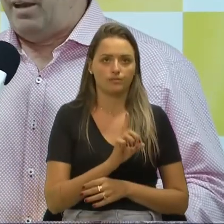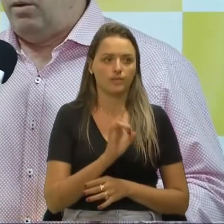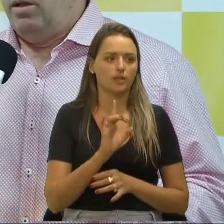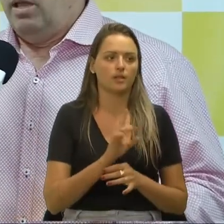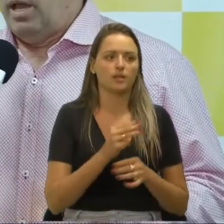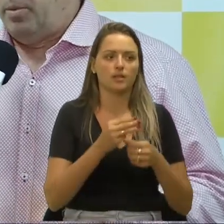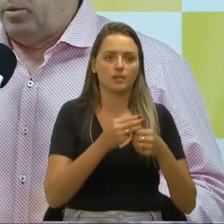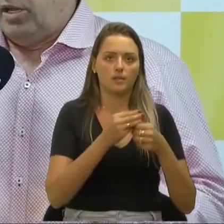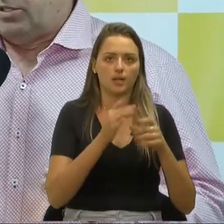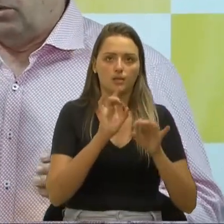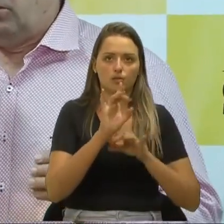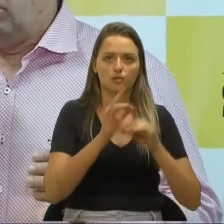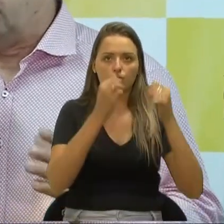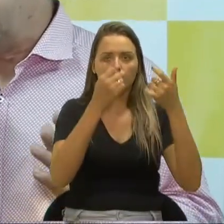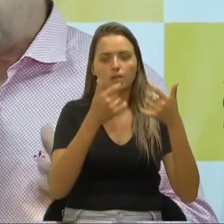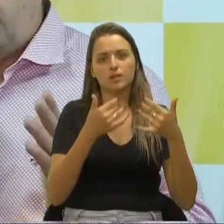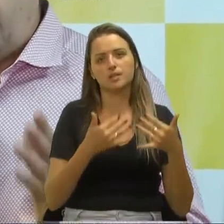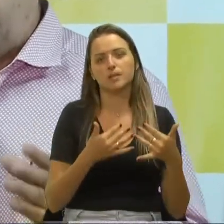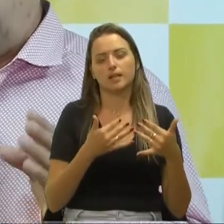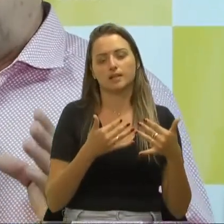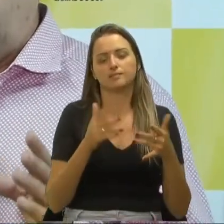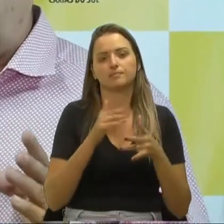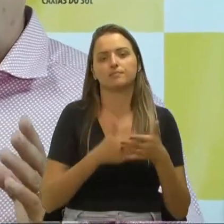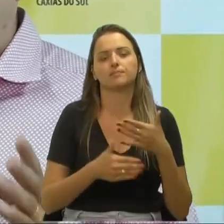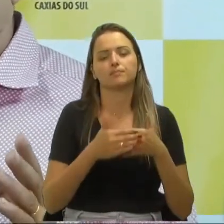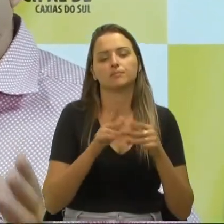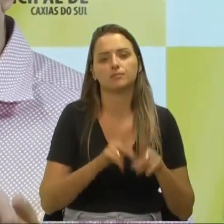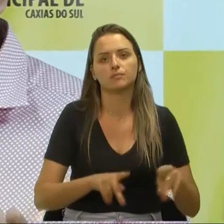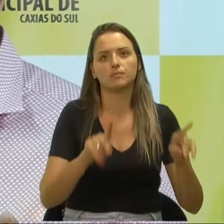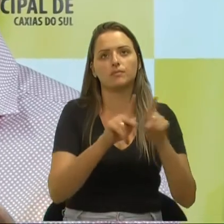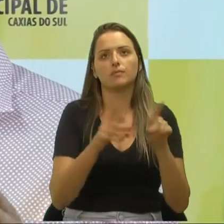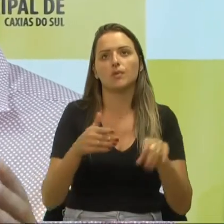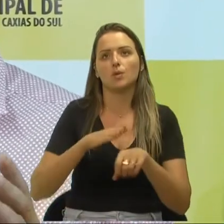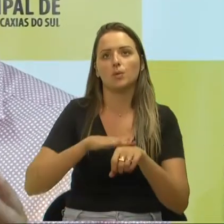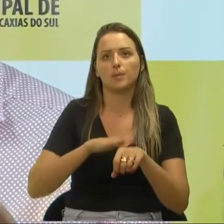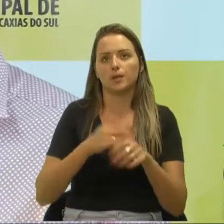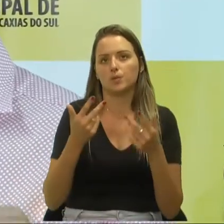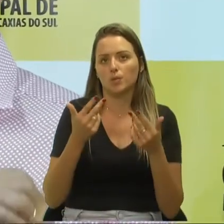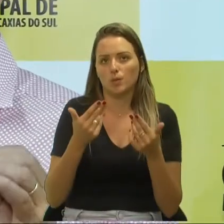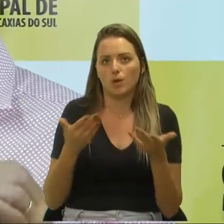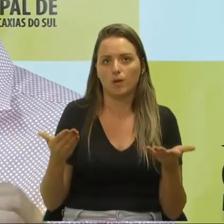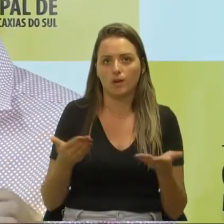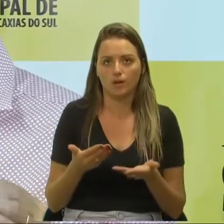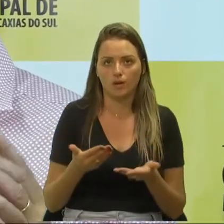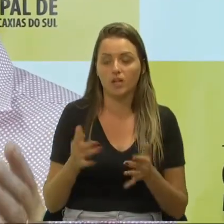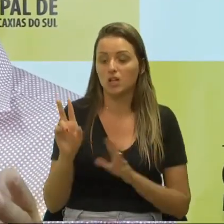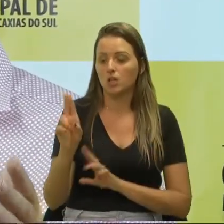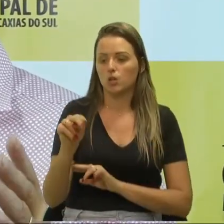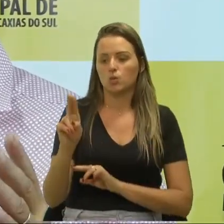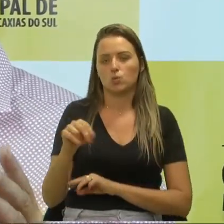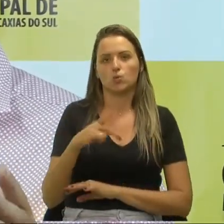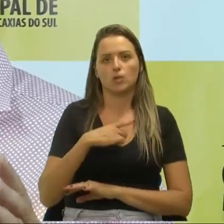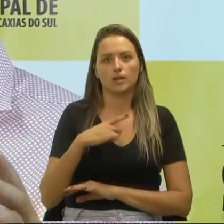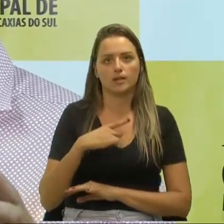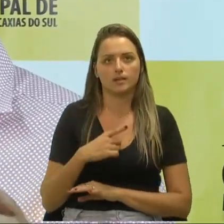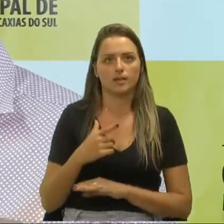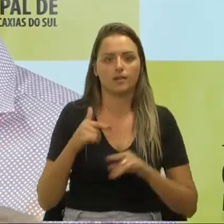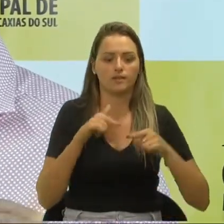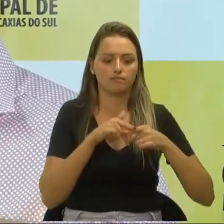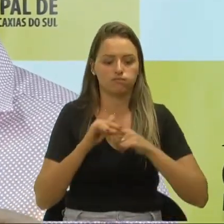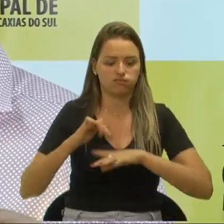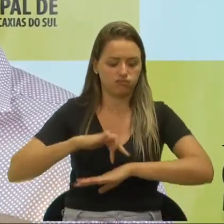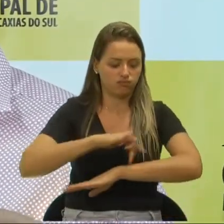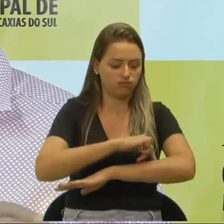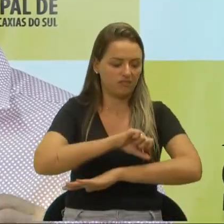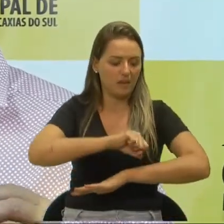bem claro a população, principalmente num momento que nem agora, que nunca tivemos tantas calçadas